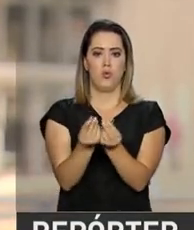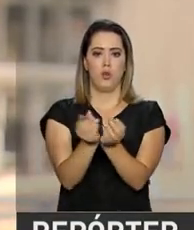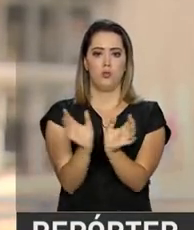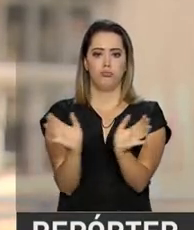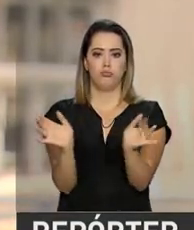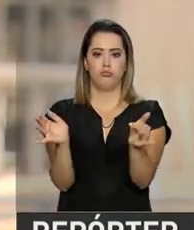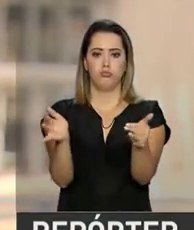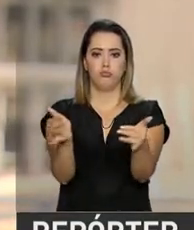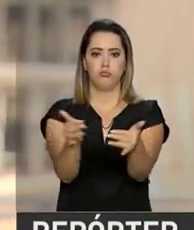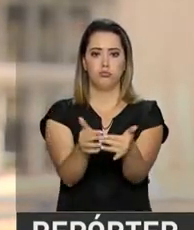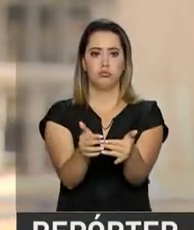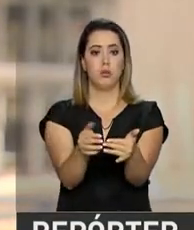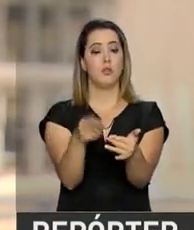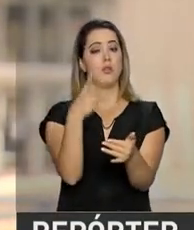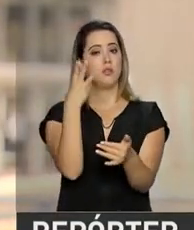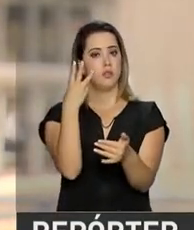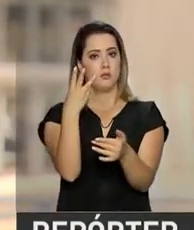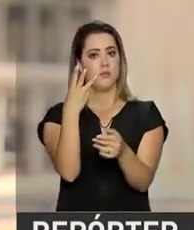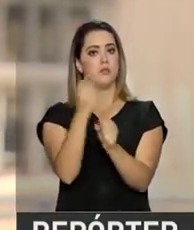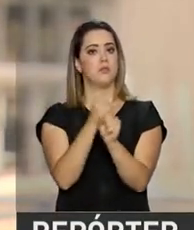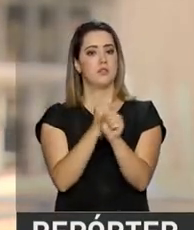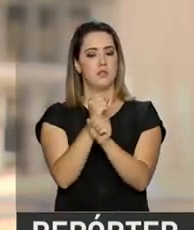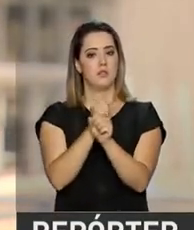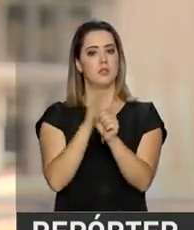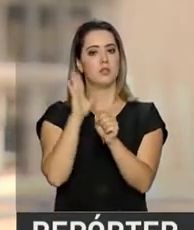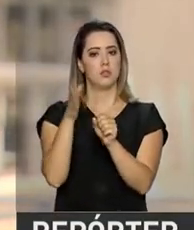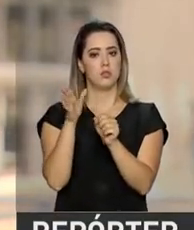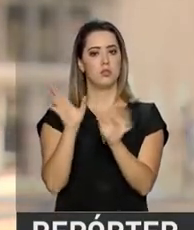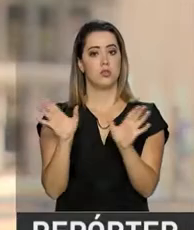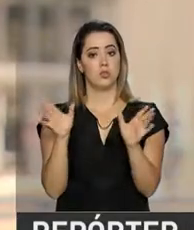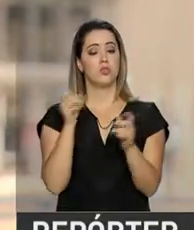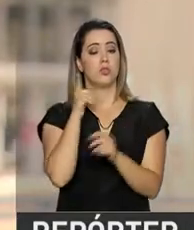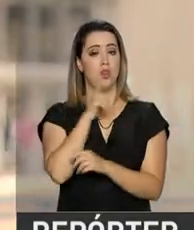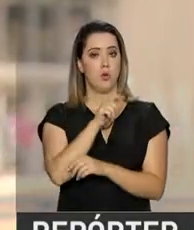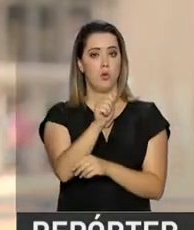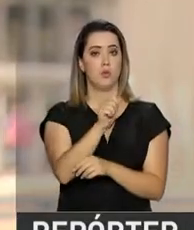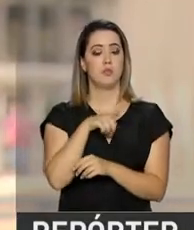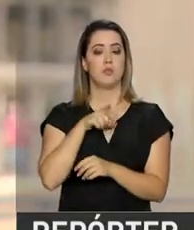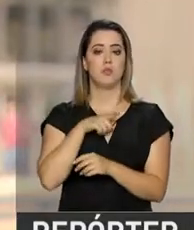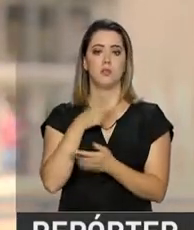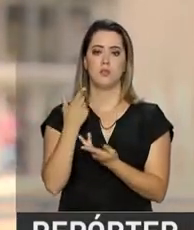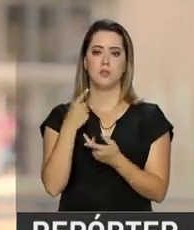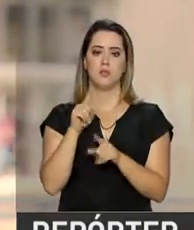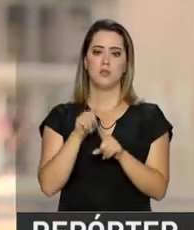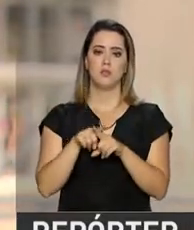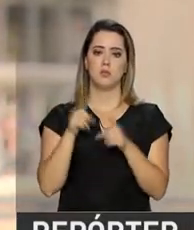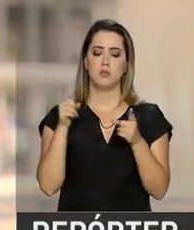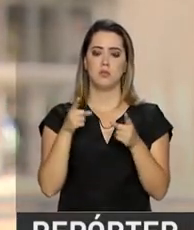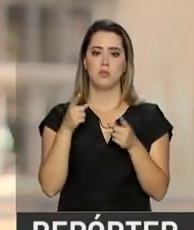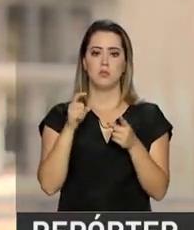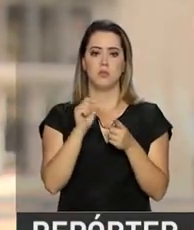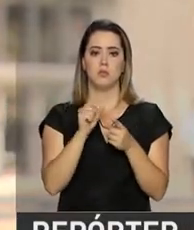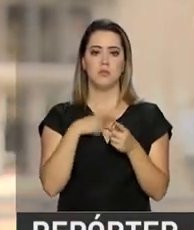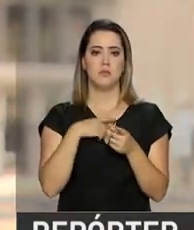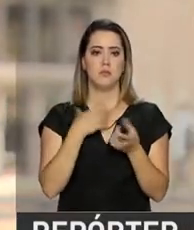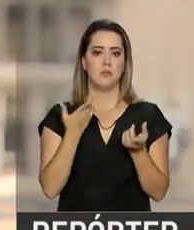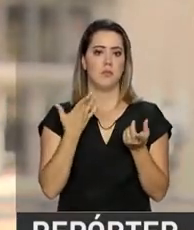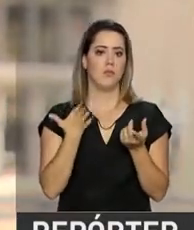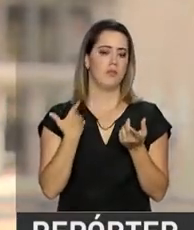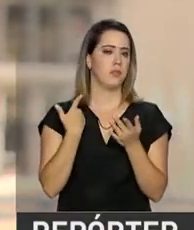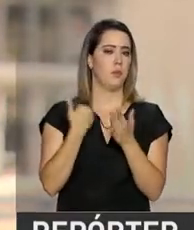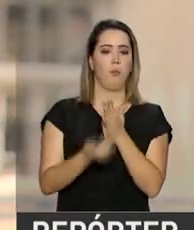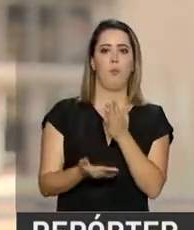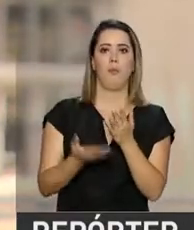num conseguir juntar esse lançamento e nem por causa disso eu consegui fazer